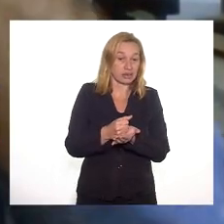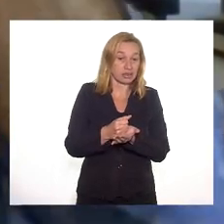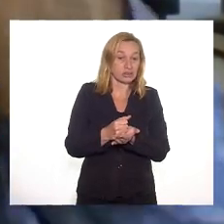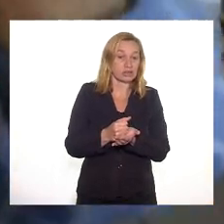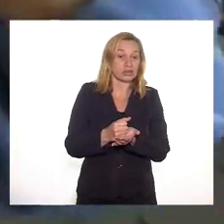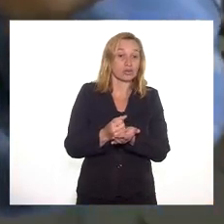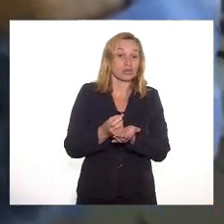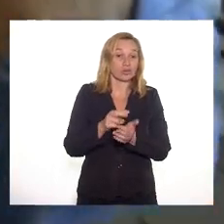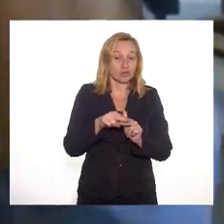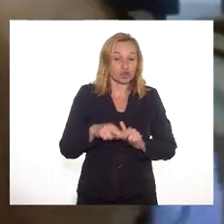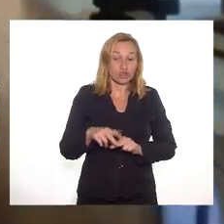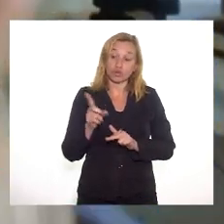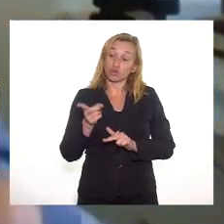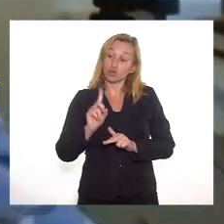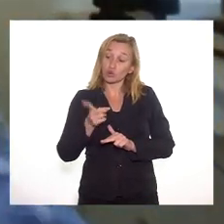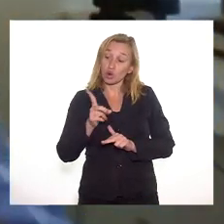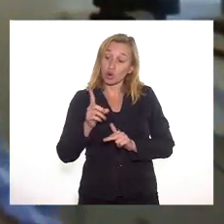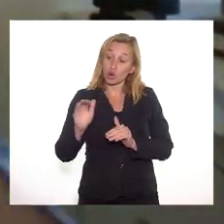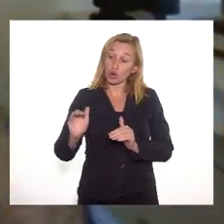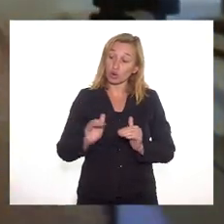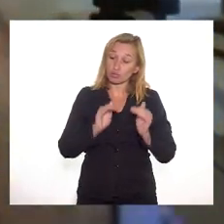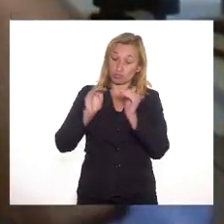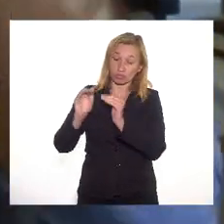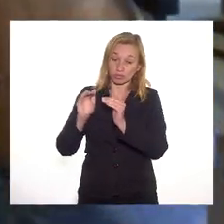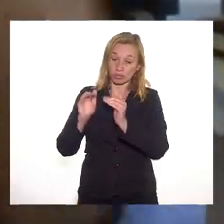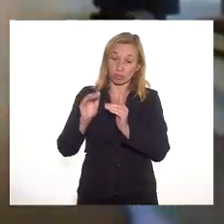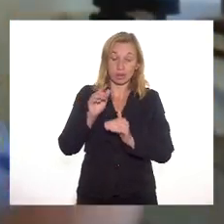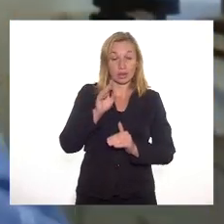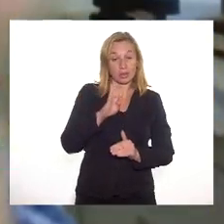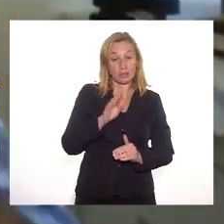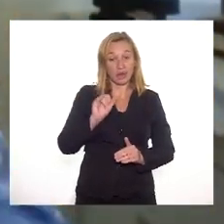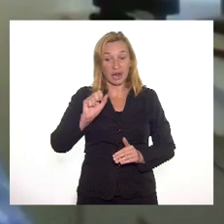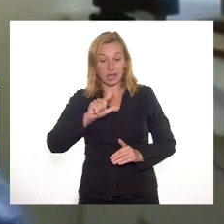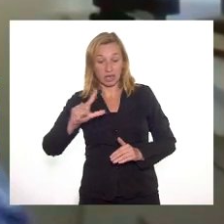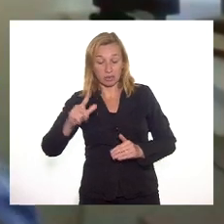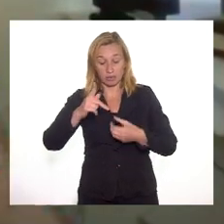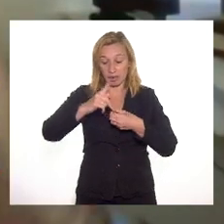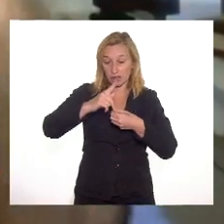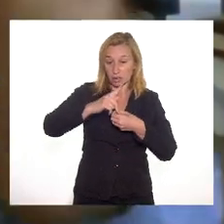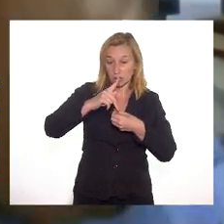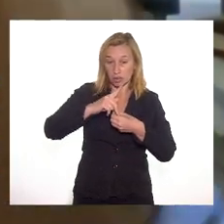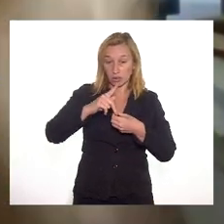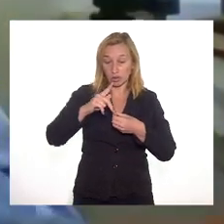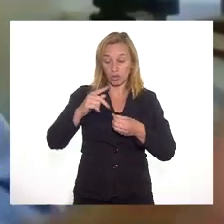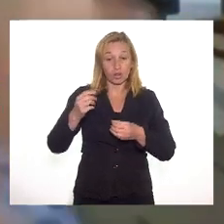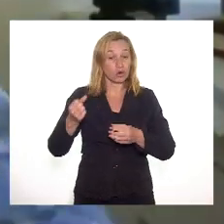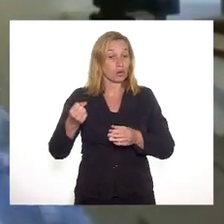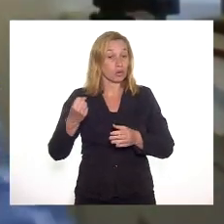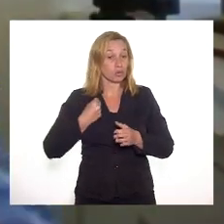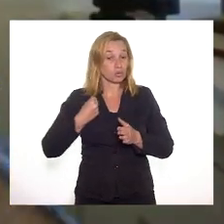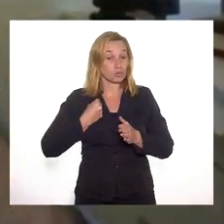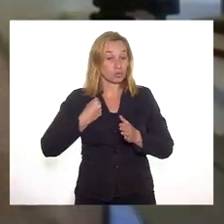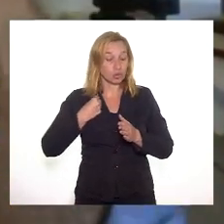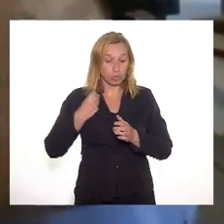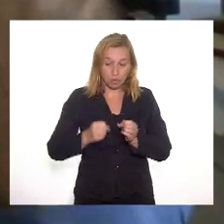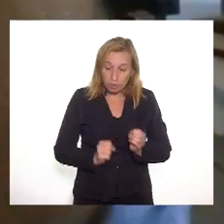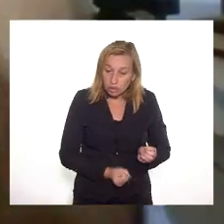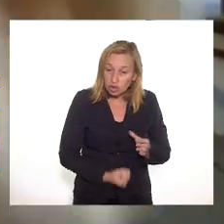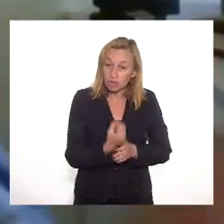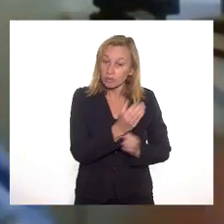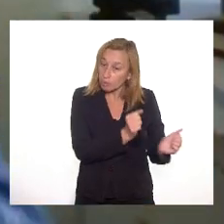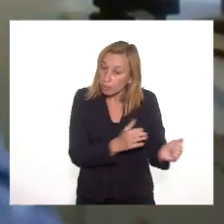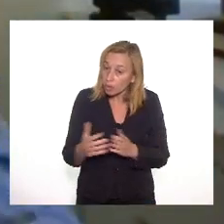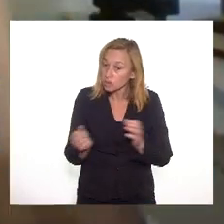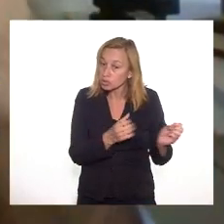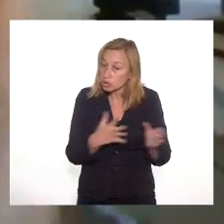dólar, do preço do barril de petróleo ascendente, do aumento da produção e das ações